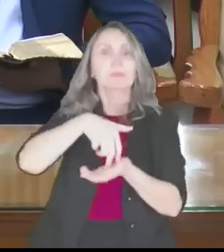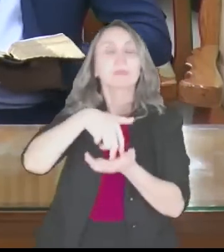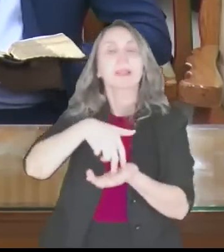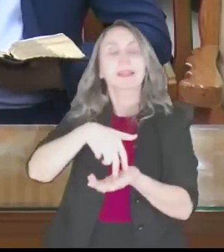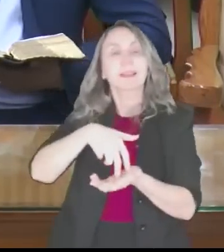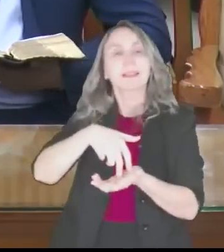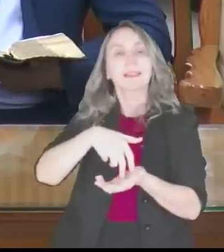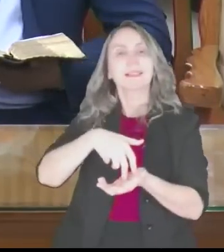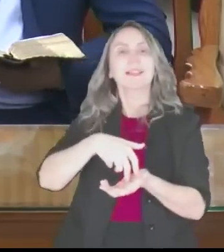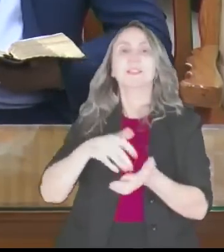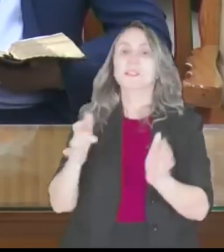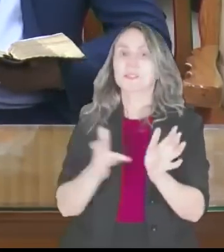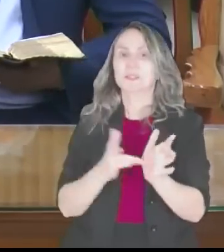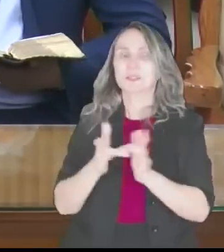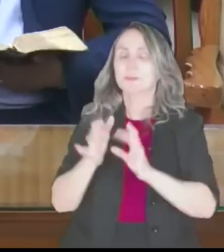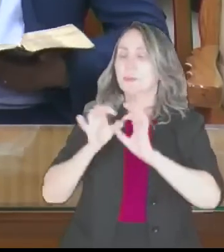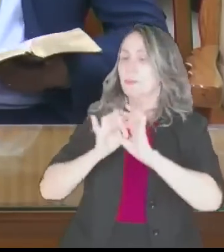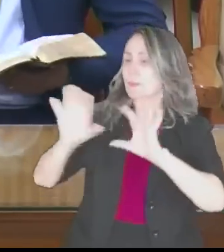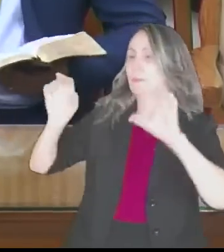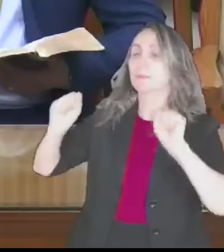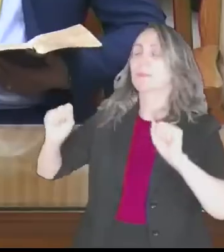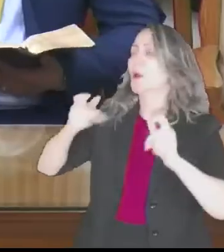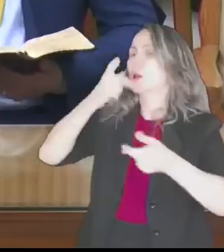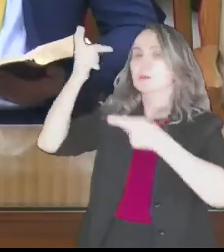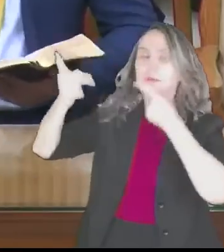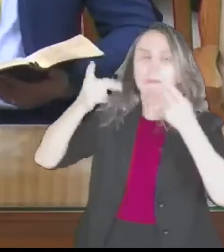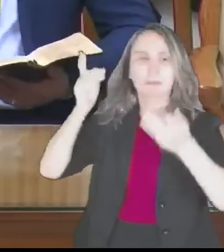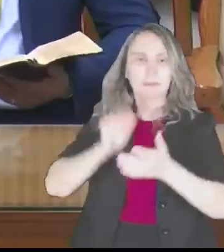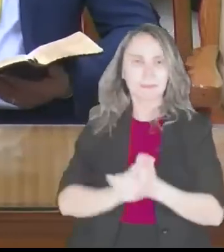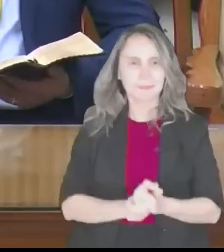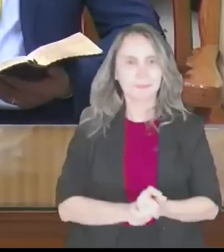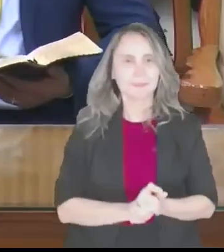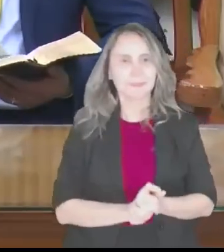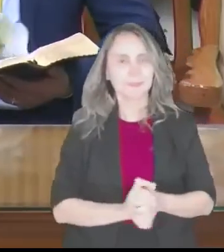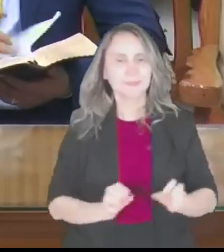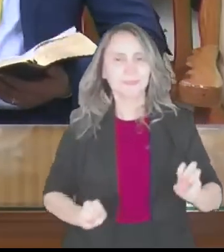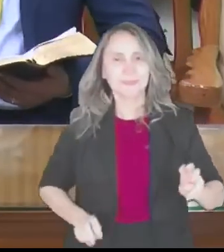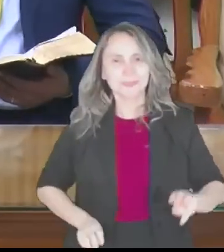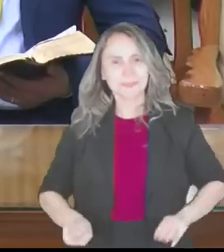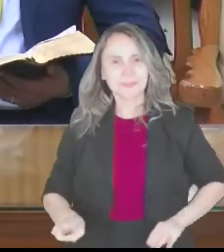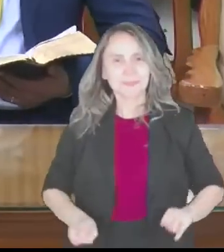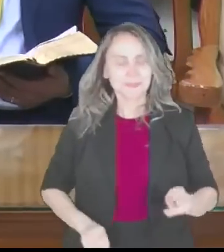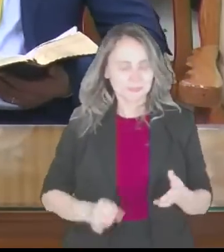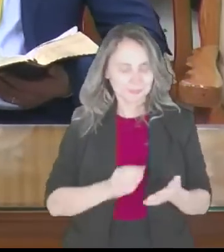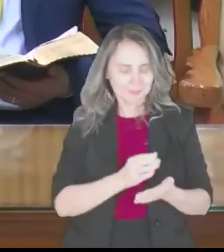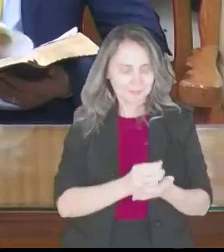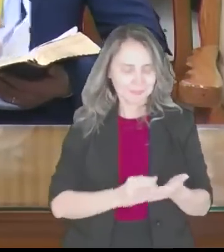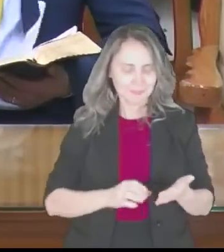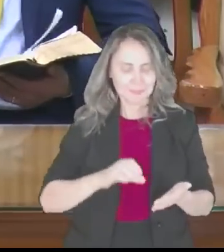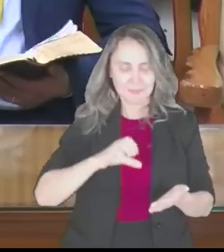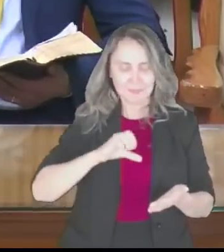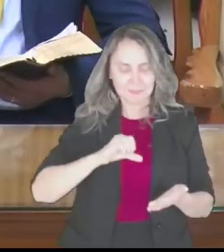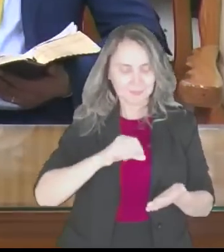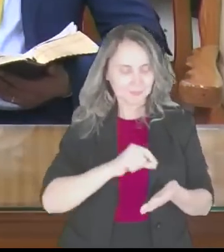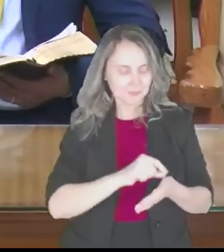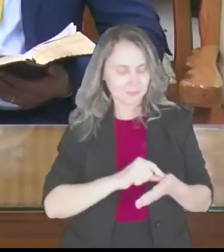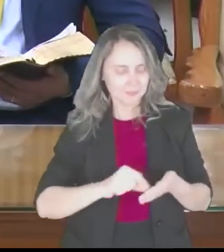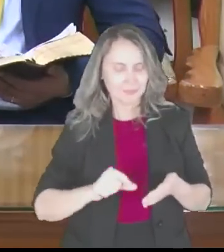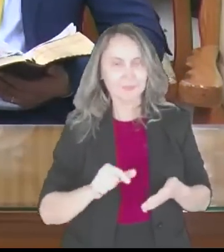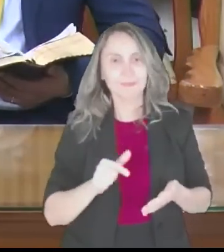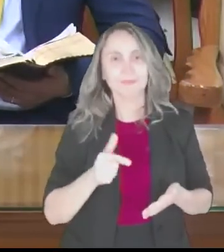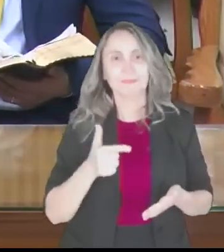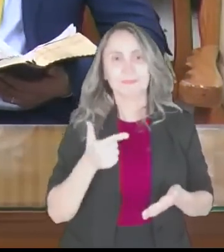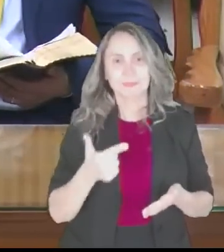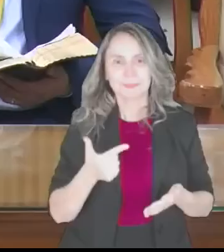Na transfiguração, São Marcos 9, o mesmo evangelho de São Marcos, capítulo 9, versículo 2 e depois o versículo 9.